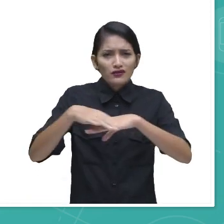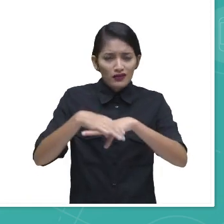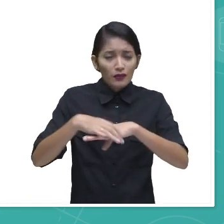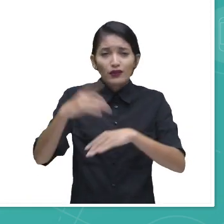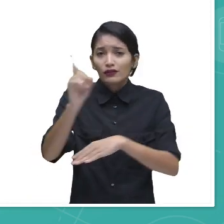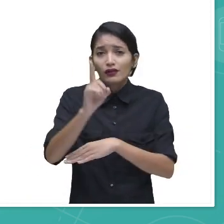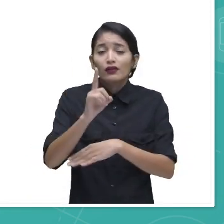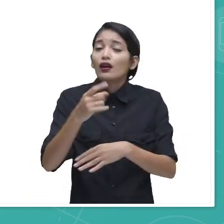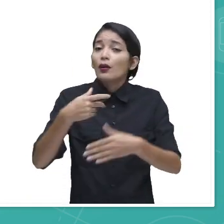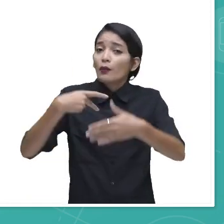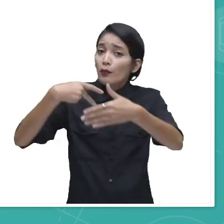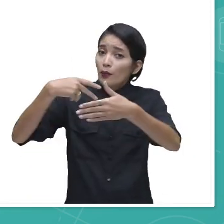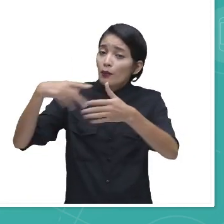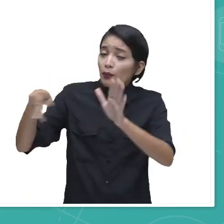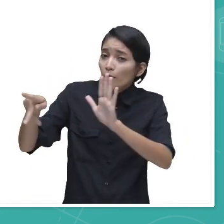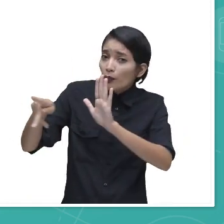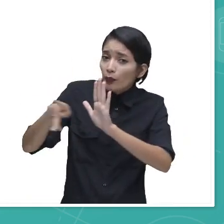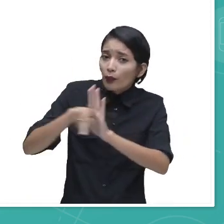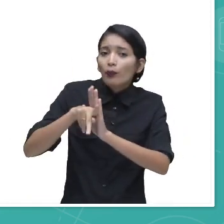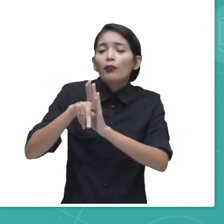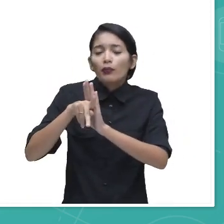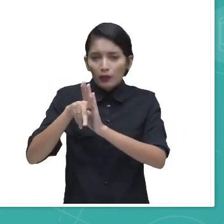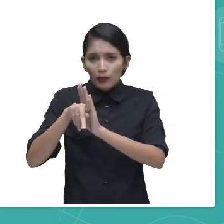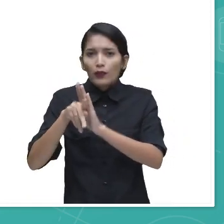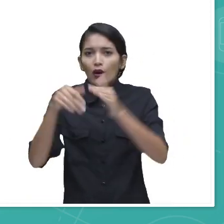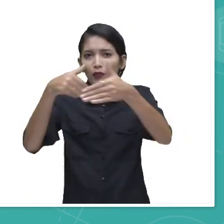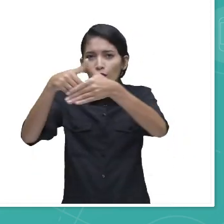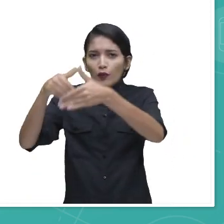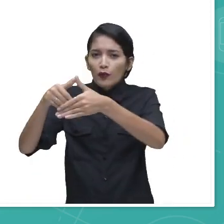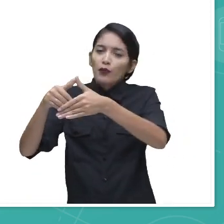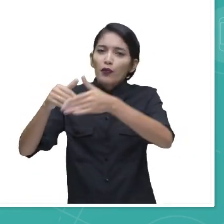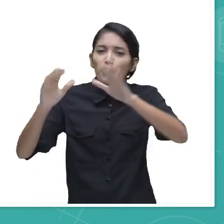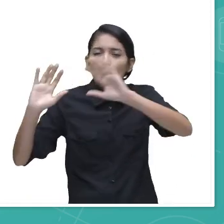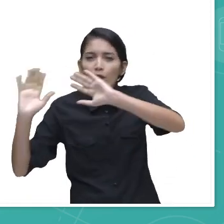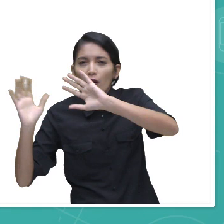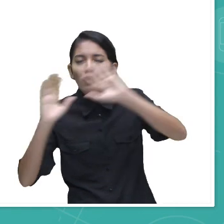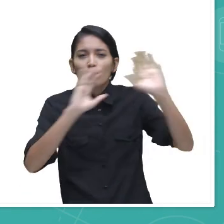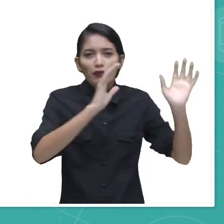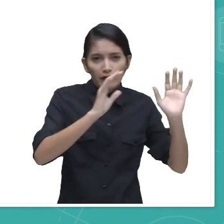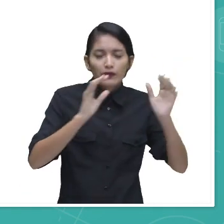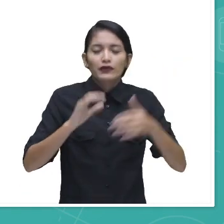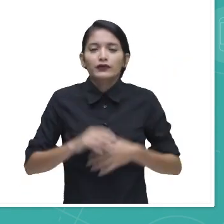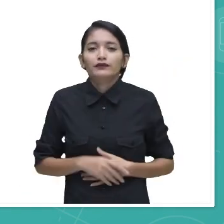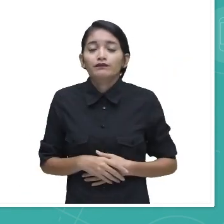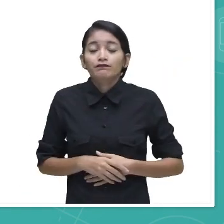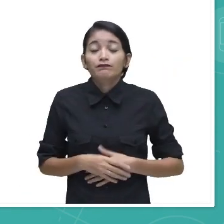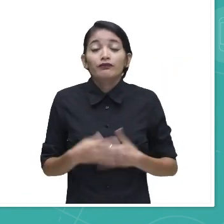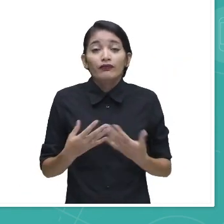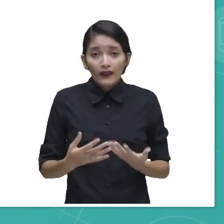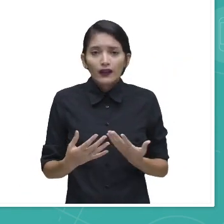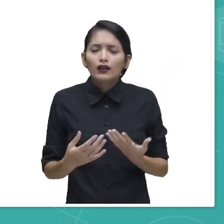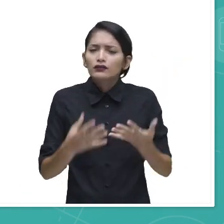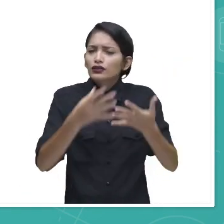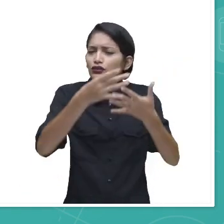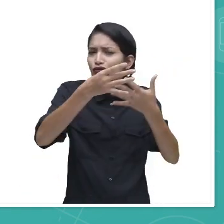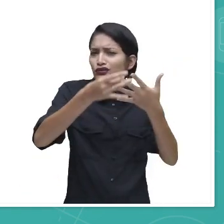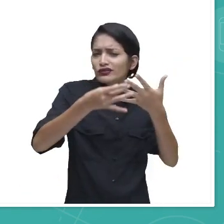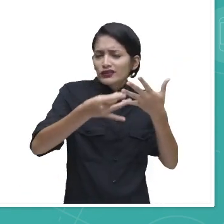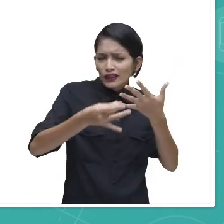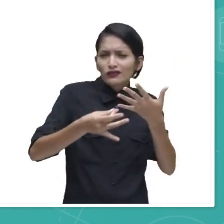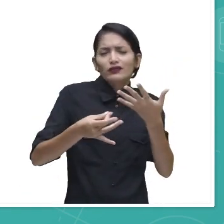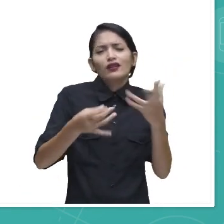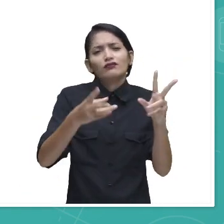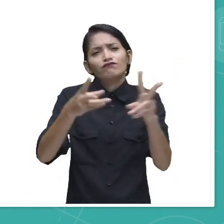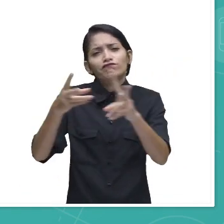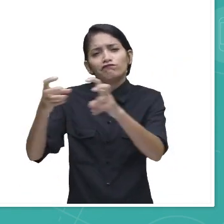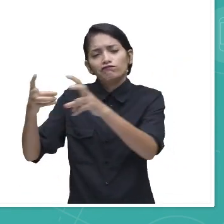uma chuteira que só os goleiros usam, que é no modelo que os goleiros usam. Então, a partir desses minuciosos detalhes, você vai